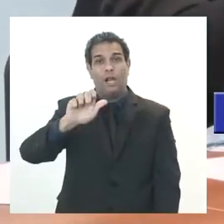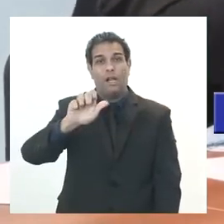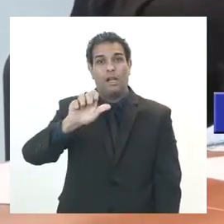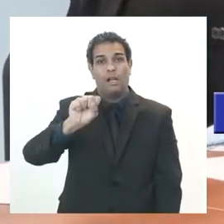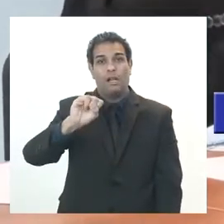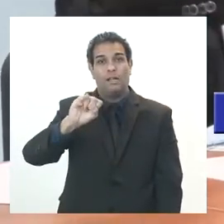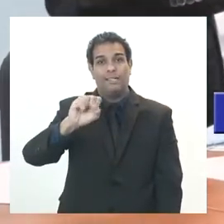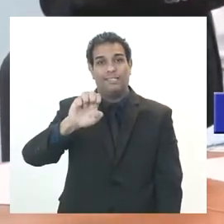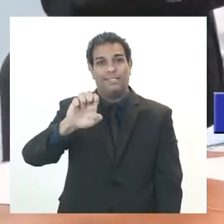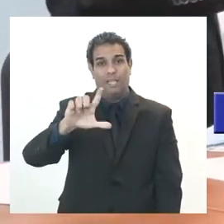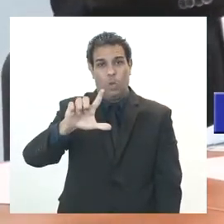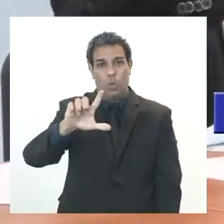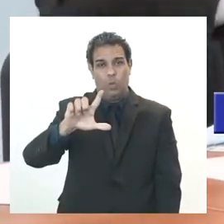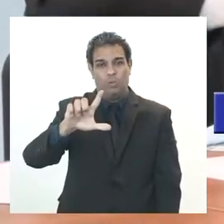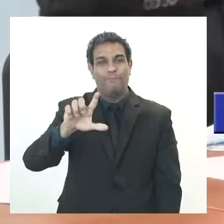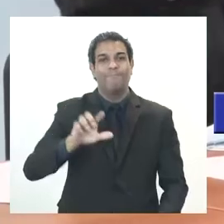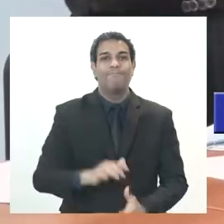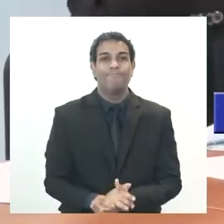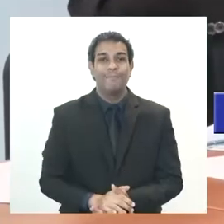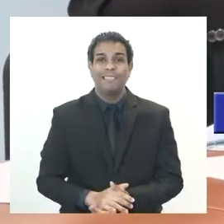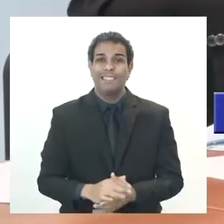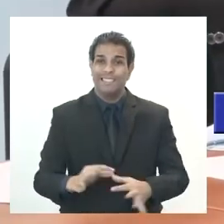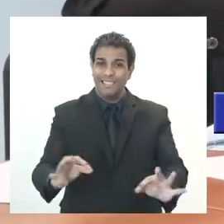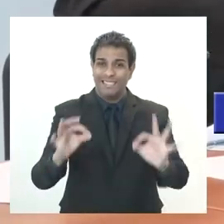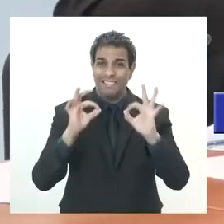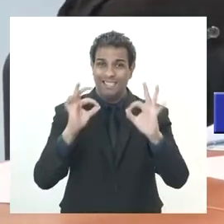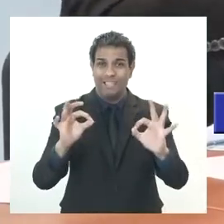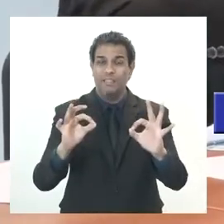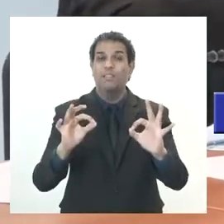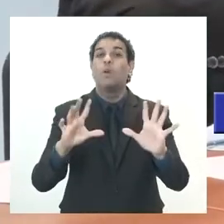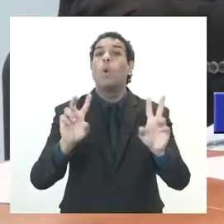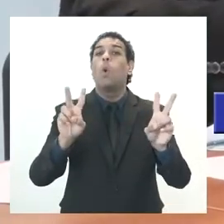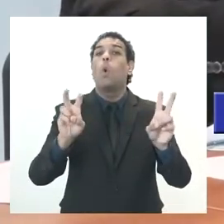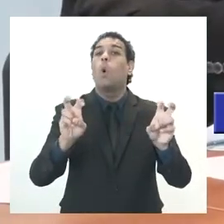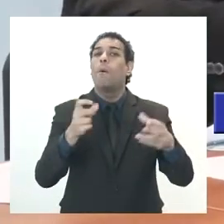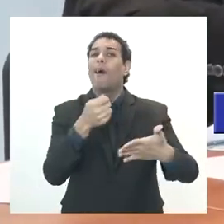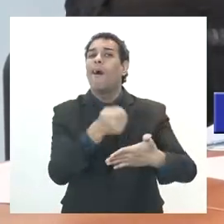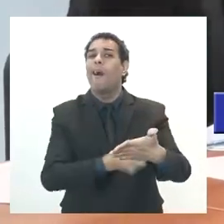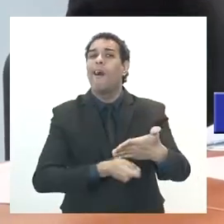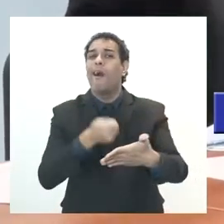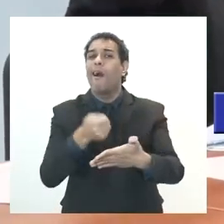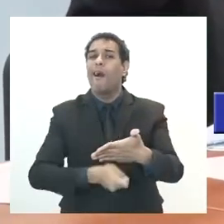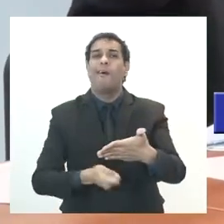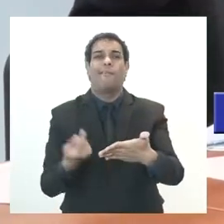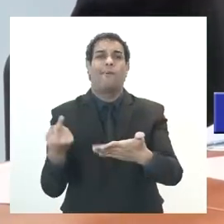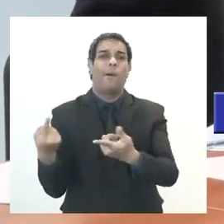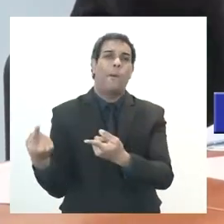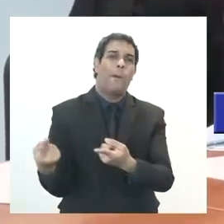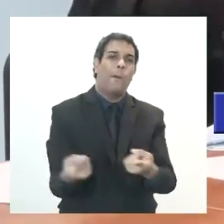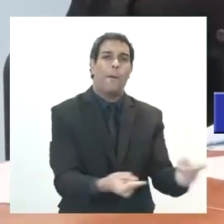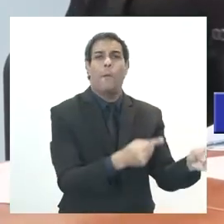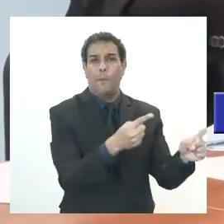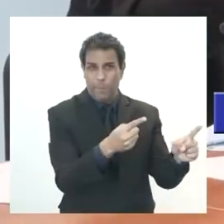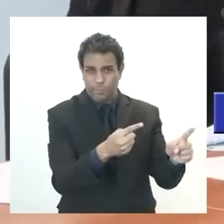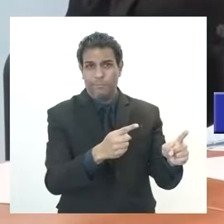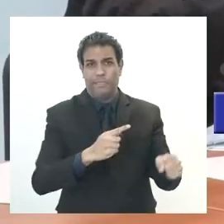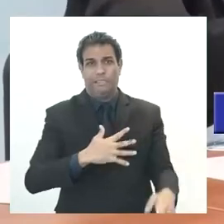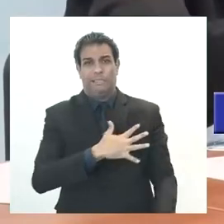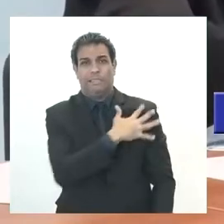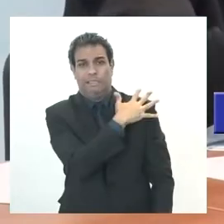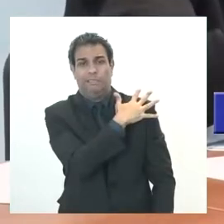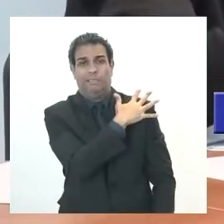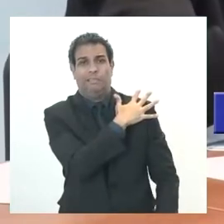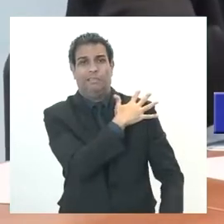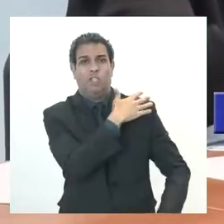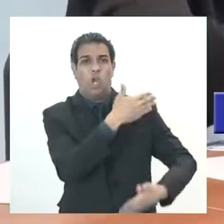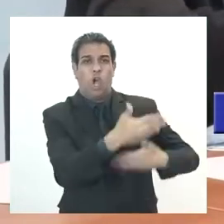depois de da certeza de que a luta contra a derrubada da ditadura ser